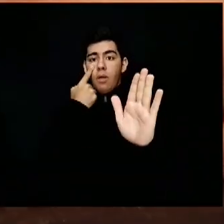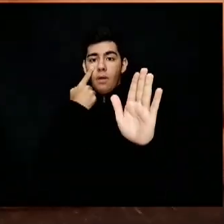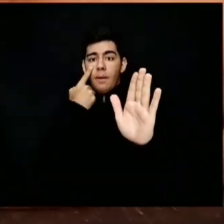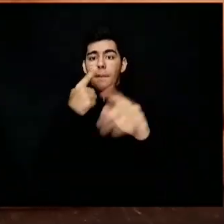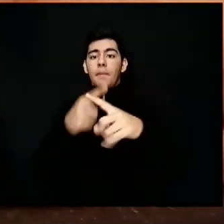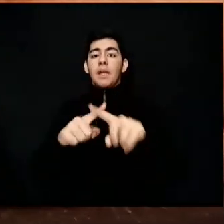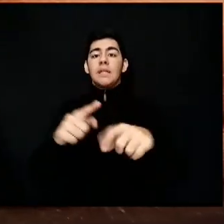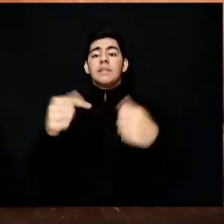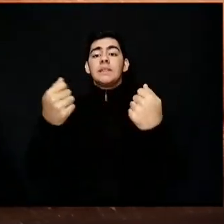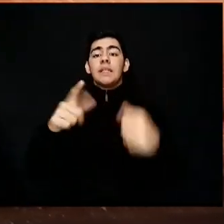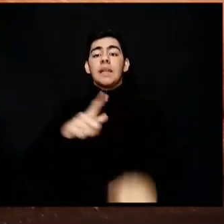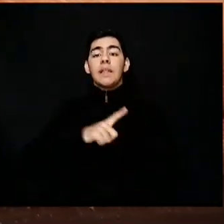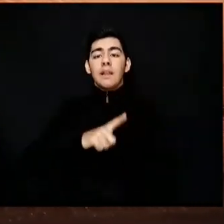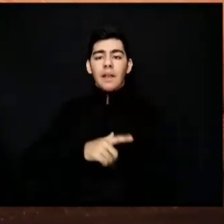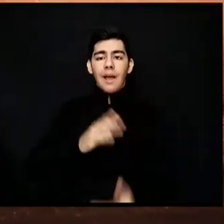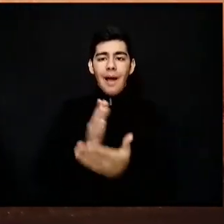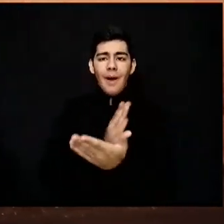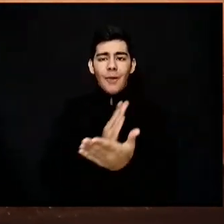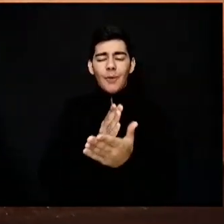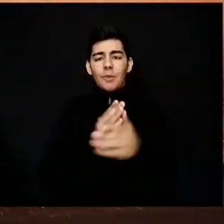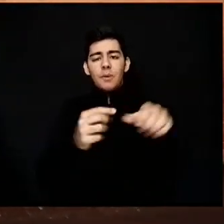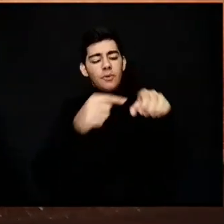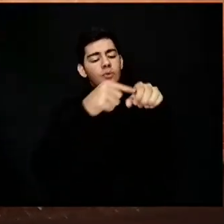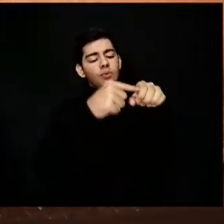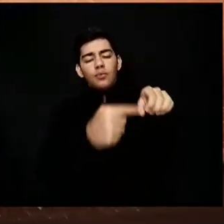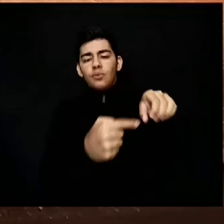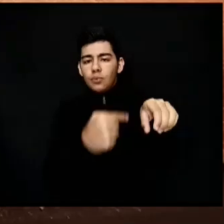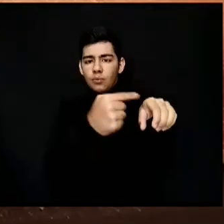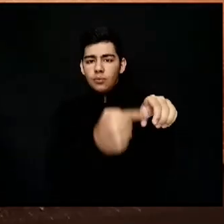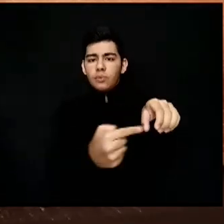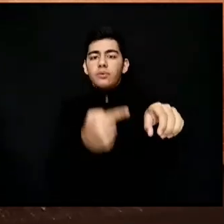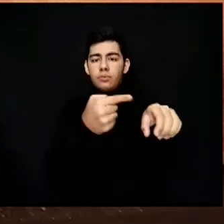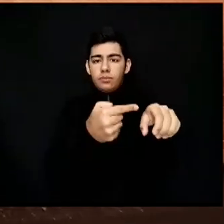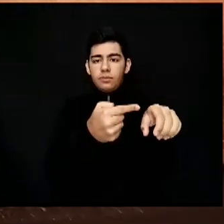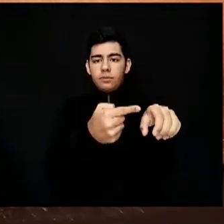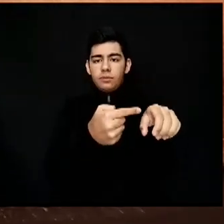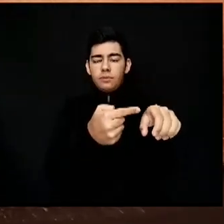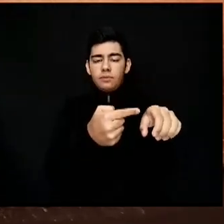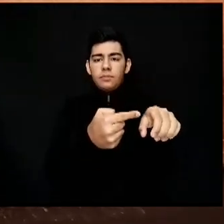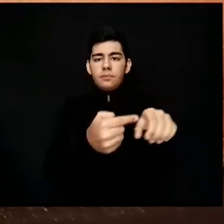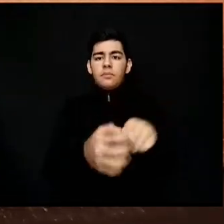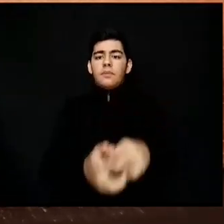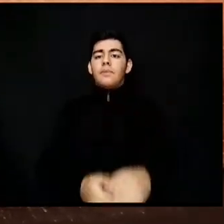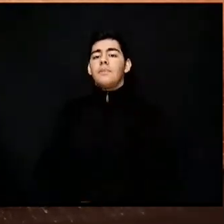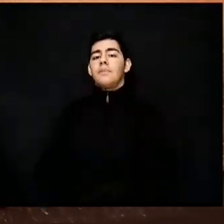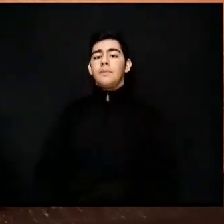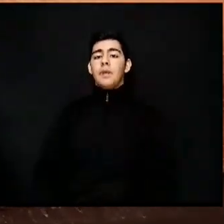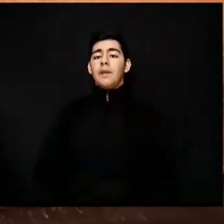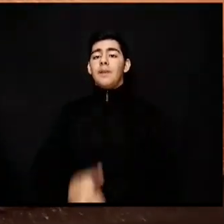né? Sim. E essas voltinhas, eu não tenho nenhum partido aqui pra vocês verem.